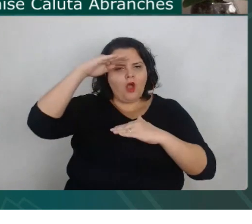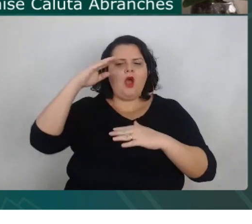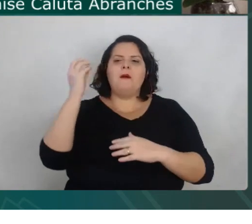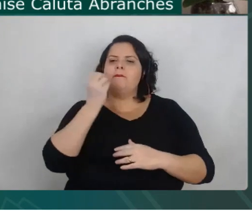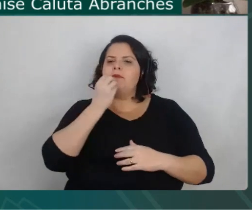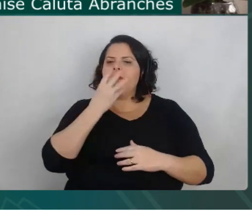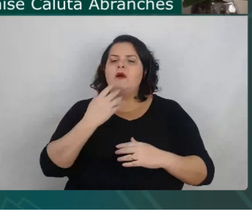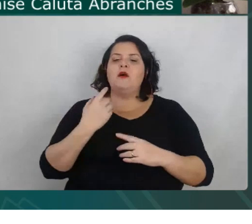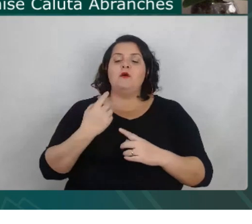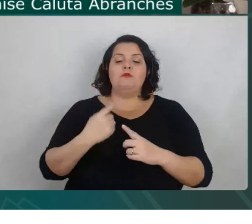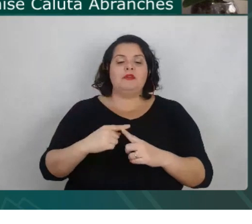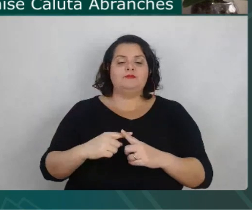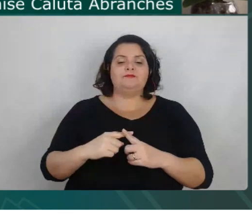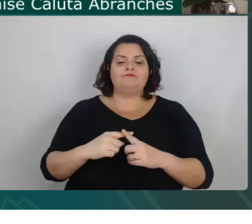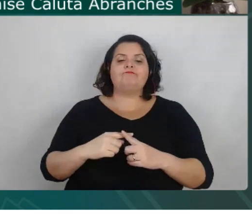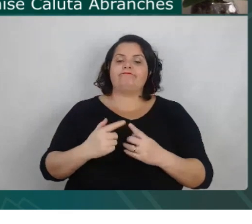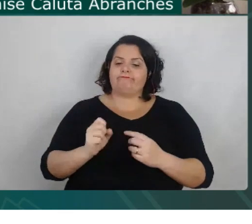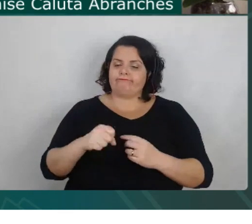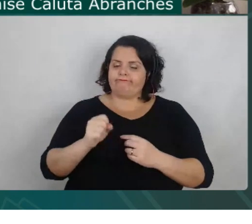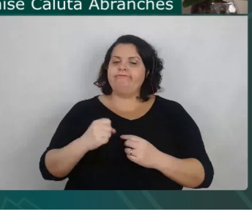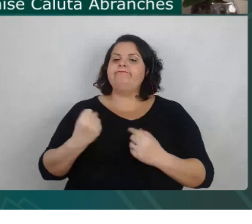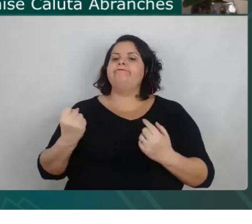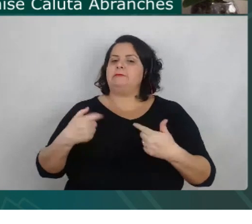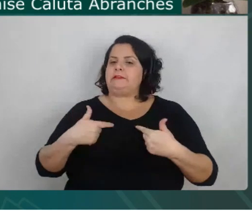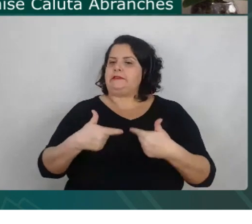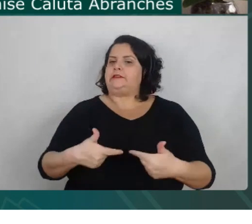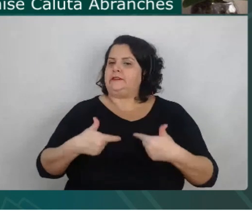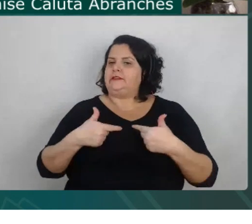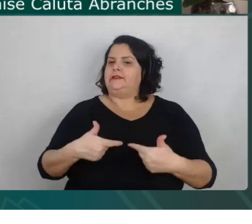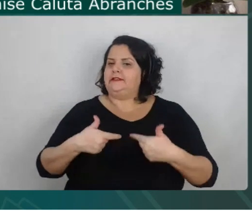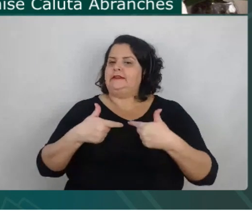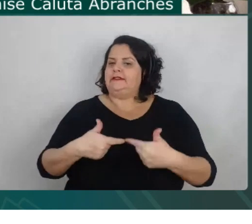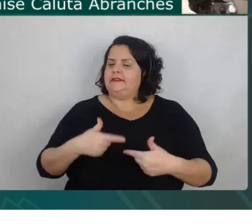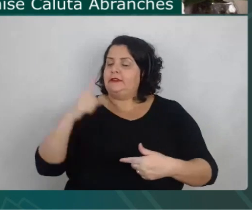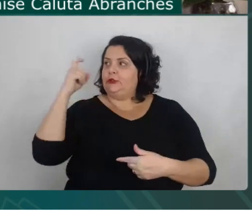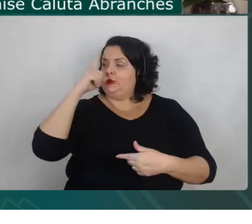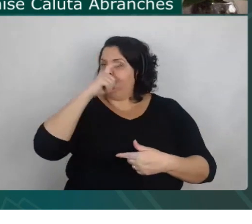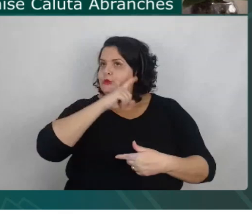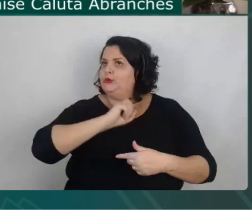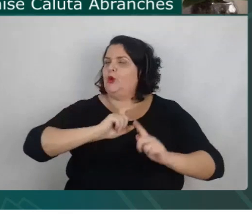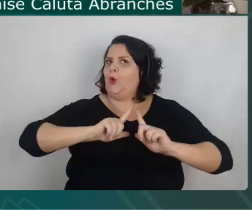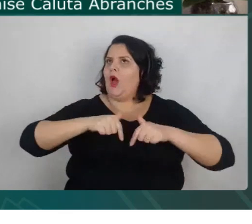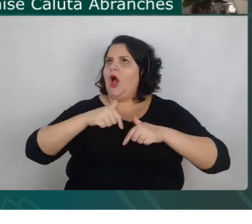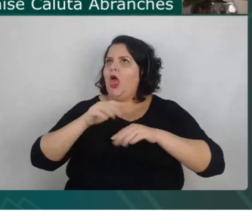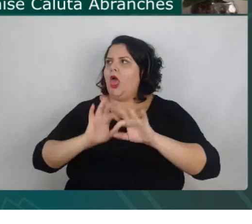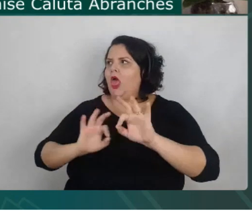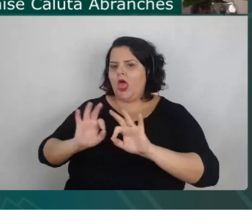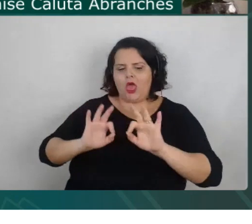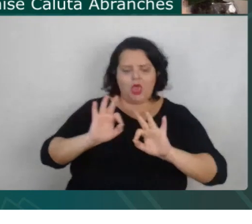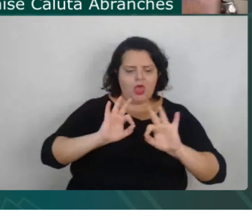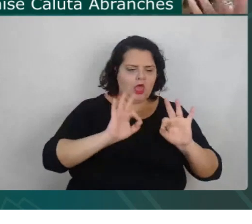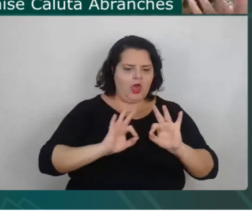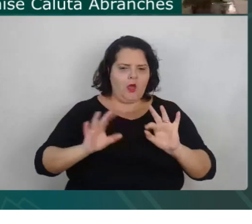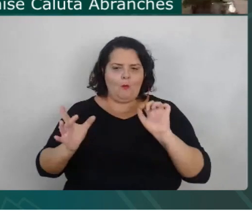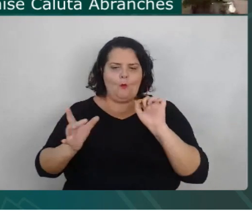momento também de desafios quanto à biossegurança, quanto à utilização das superfícies no consultório da odontologia, uma